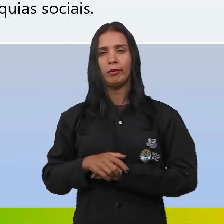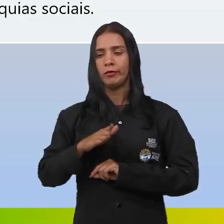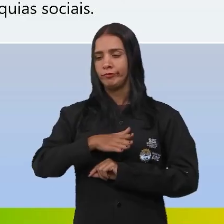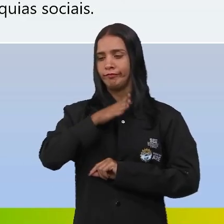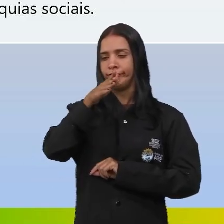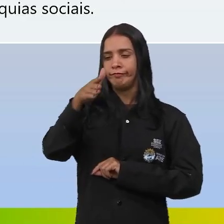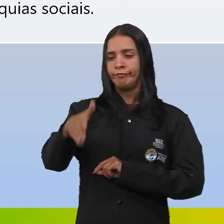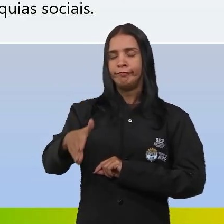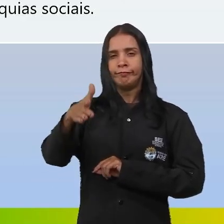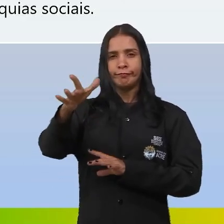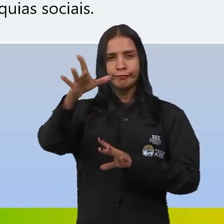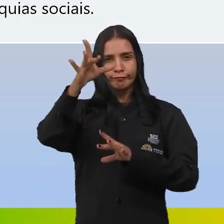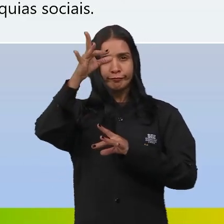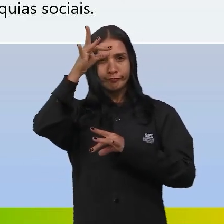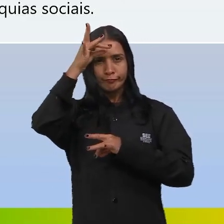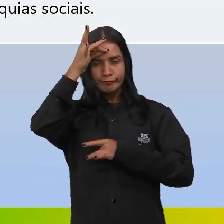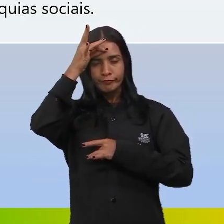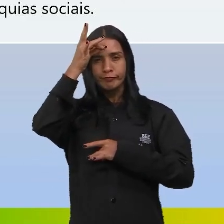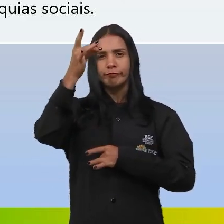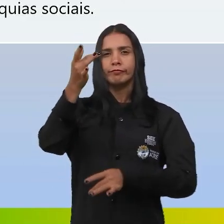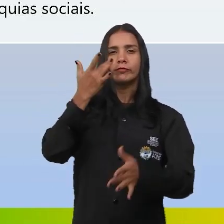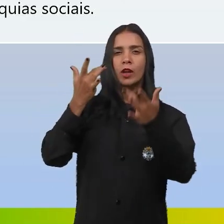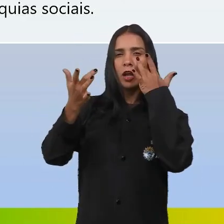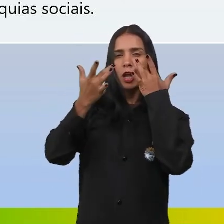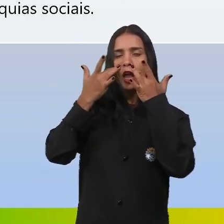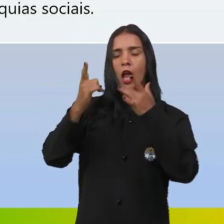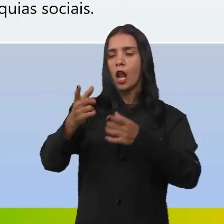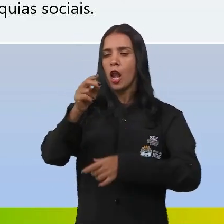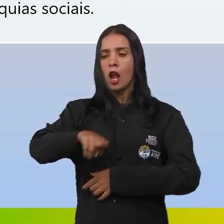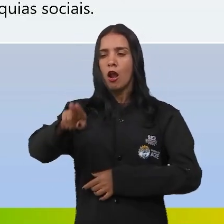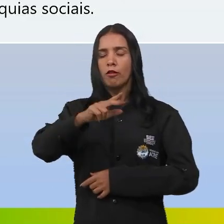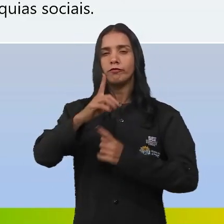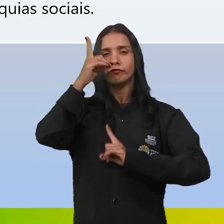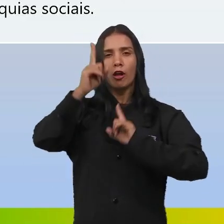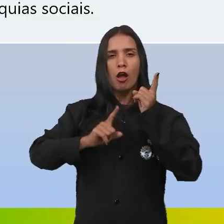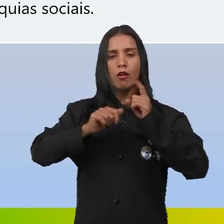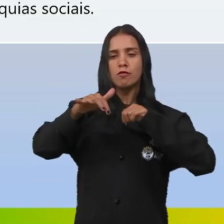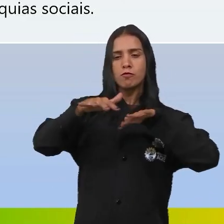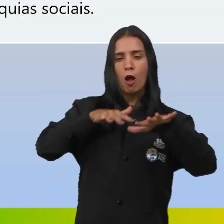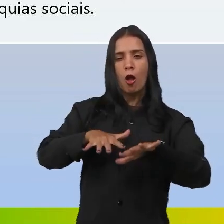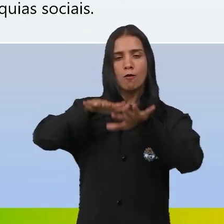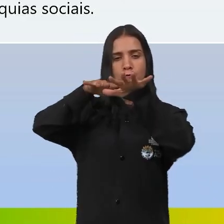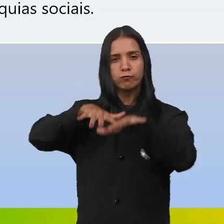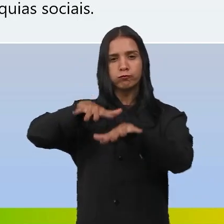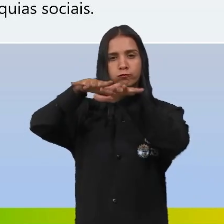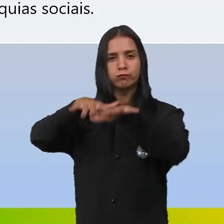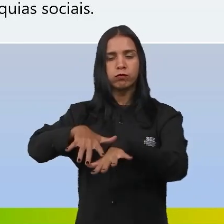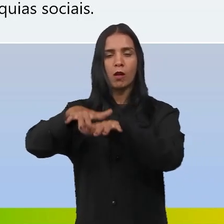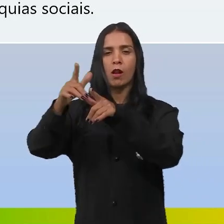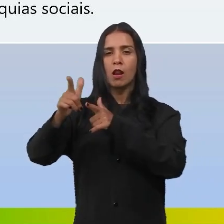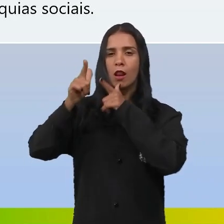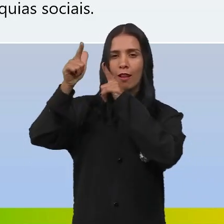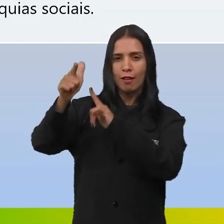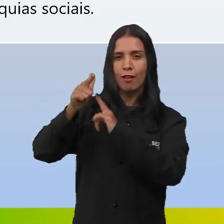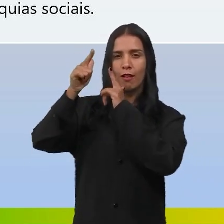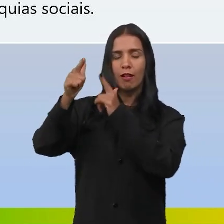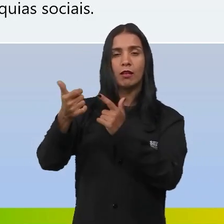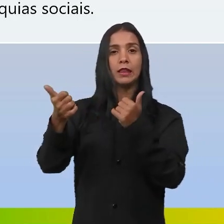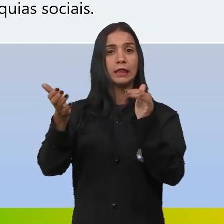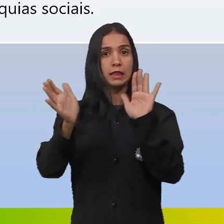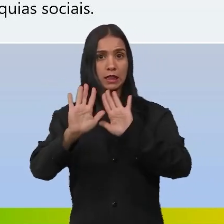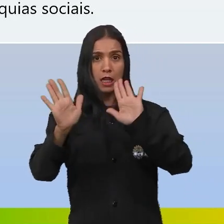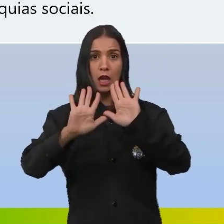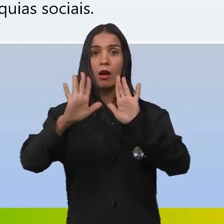fazendo manifestações ou movimentos ou expressões corporais de qualquer modo. É